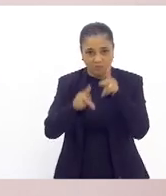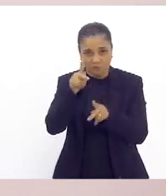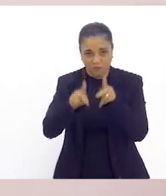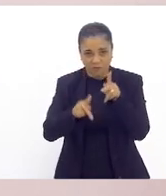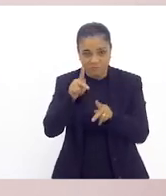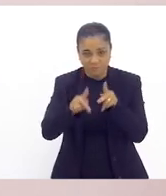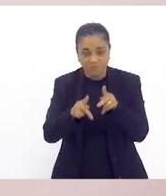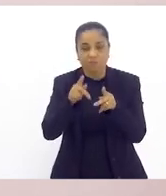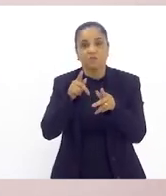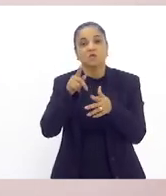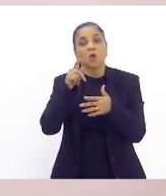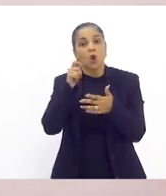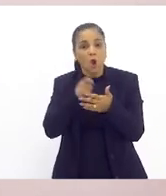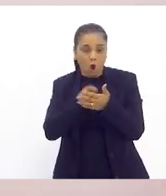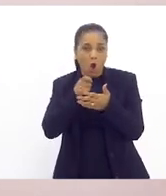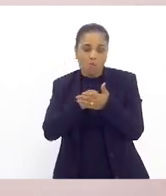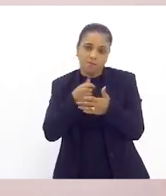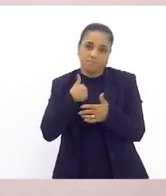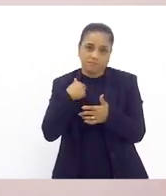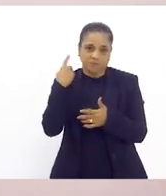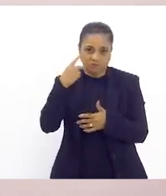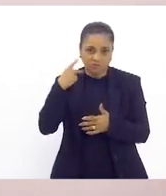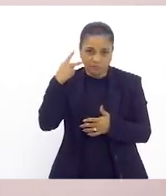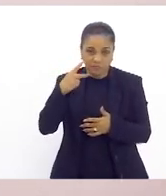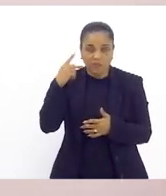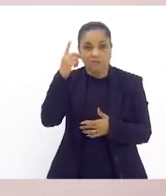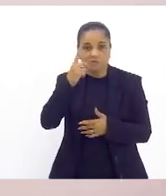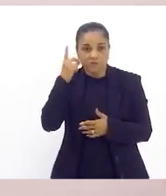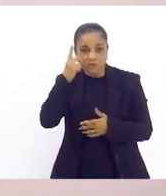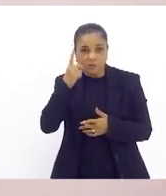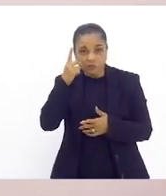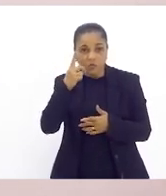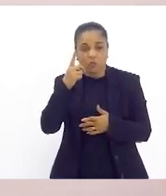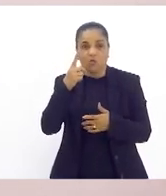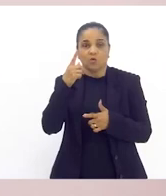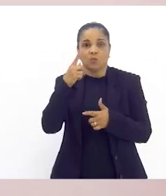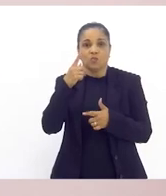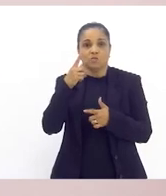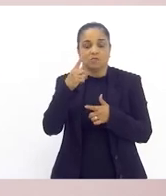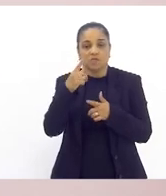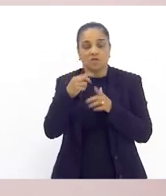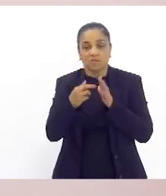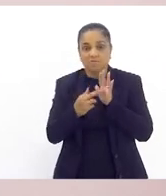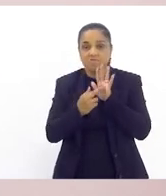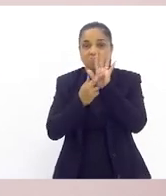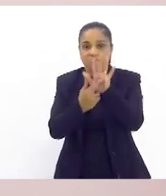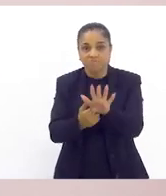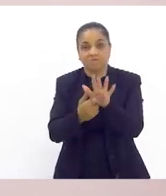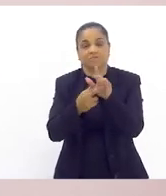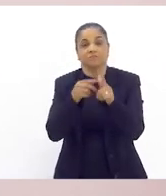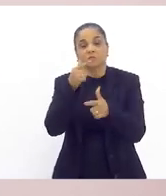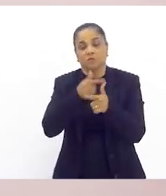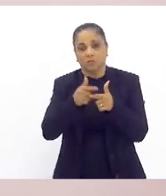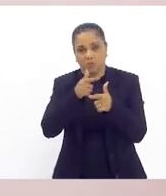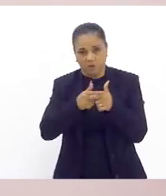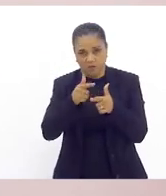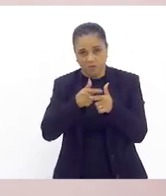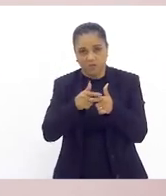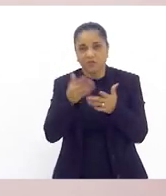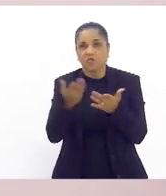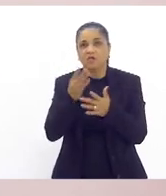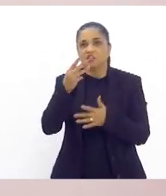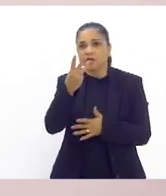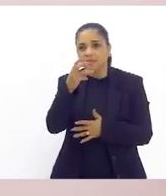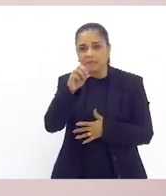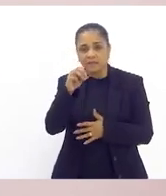tanto nos cobra os deputados e os vereadores estão na ponta do problema agora no dia 30 de Março a gente teve um problema